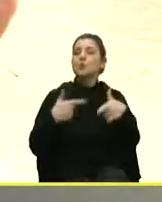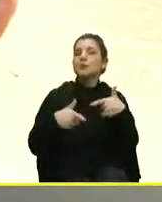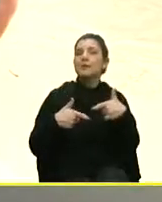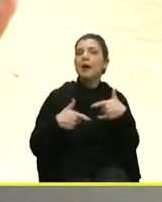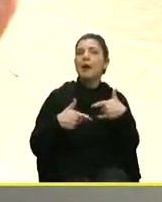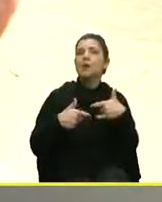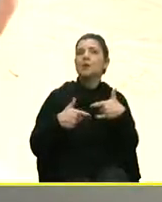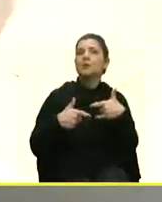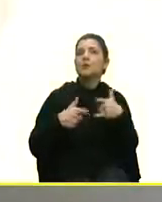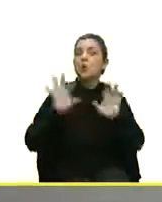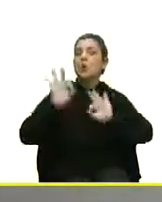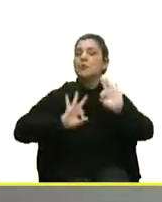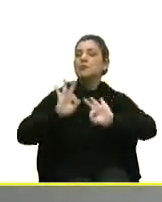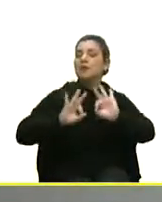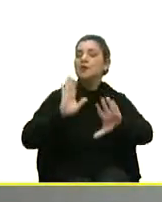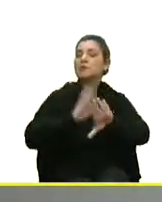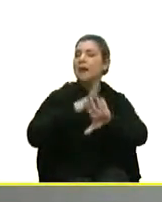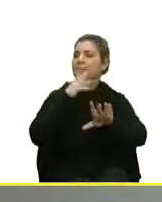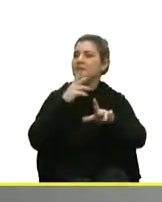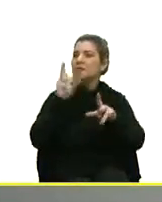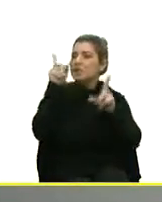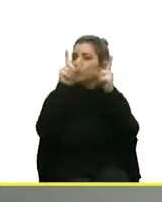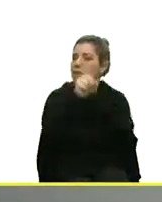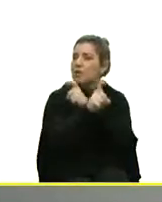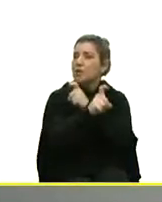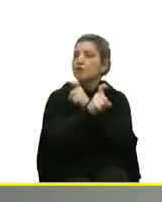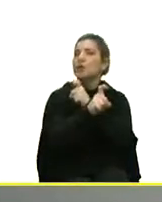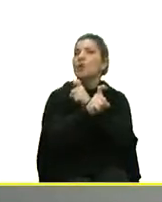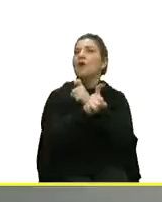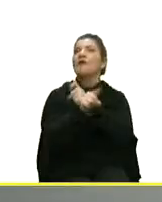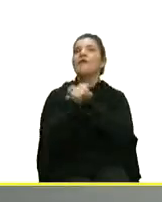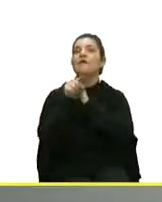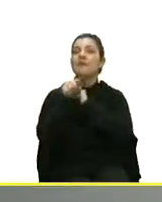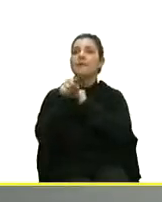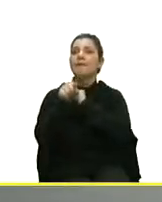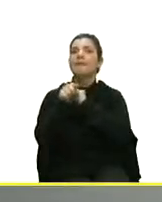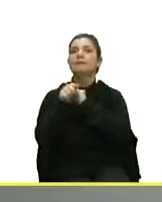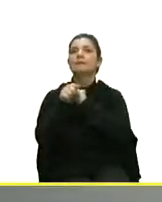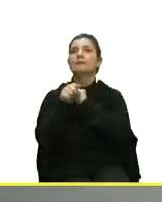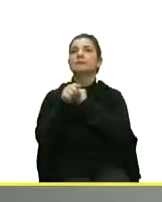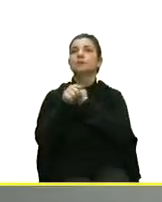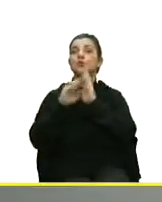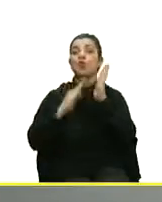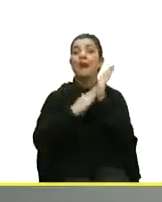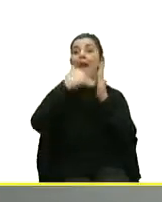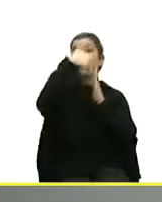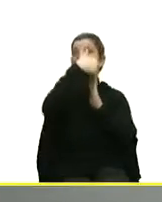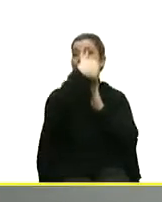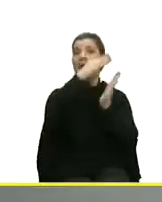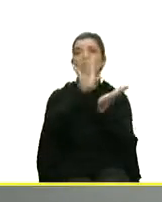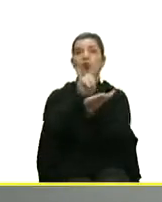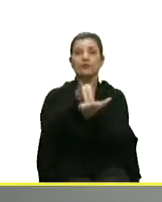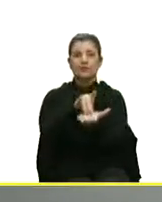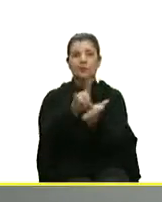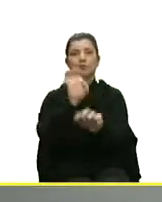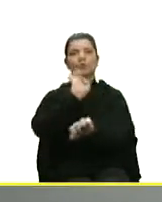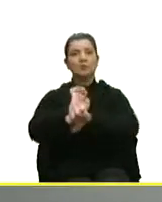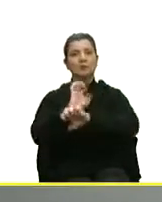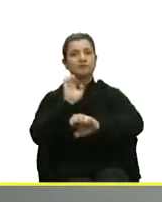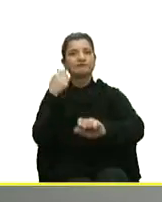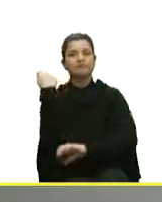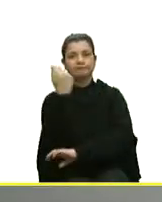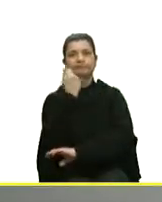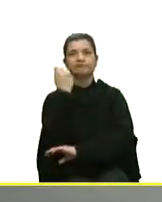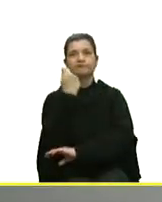o projeto que nos deu mais trabalho recentemente a Fernanda foi esse de do calendário Oficial do Estado do Rio Grande do Sul